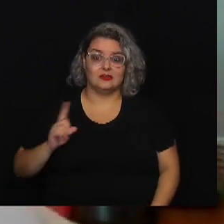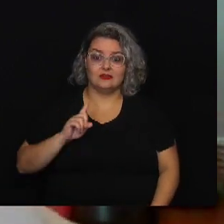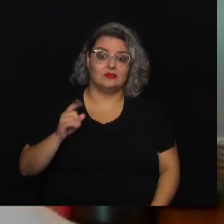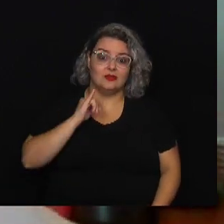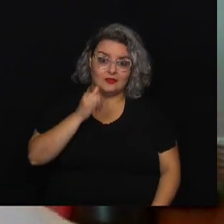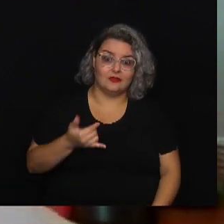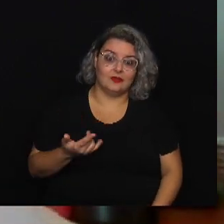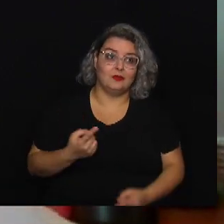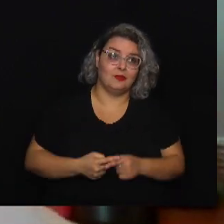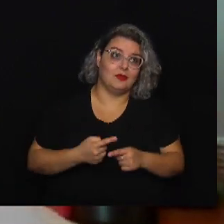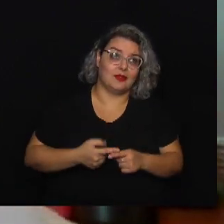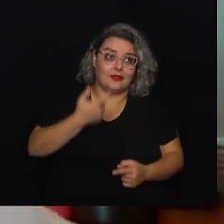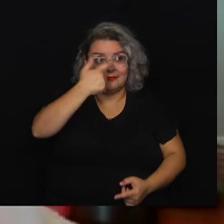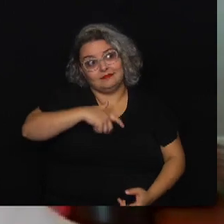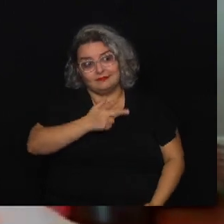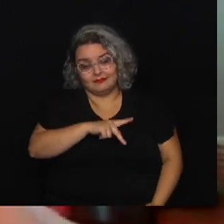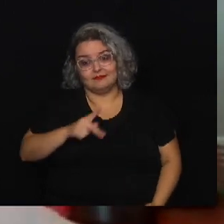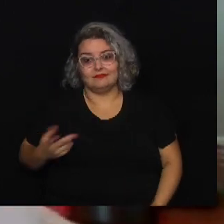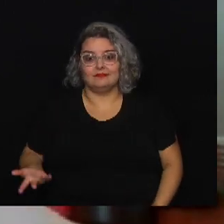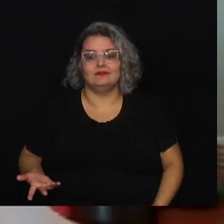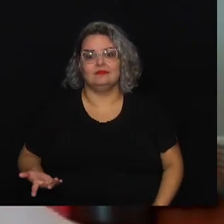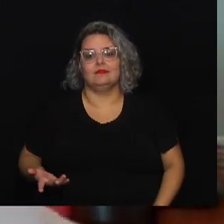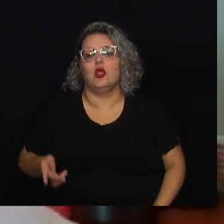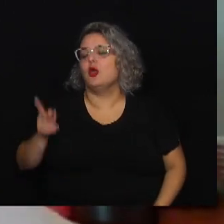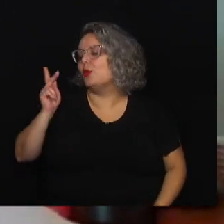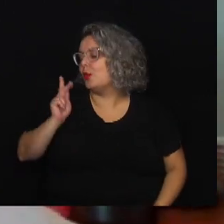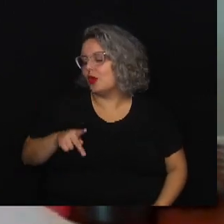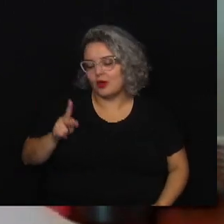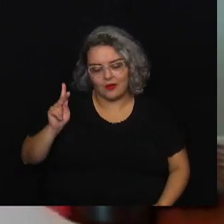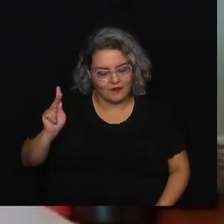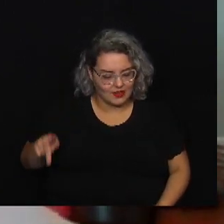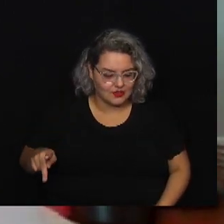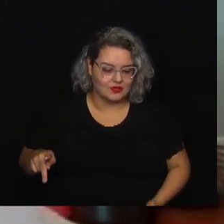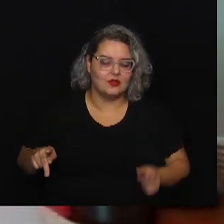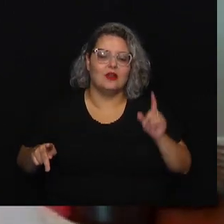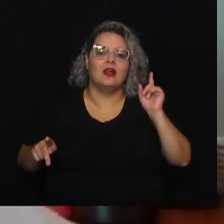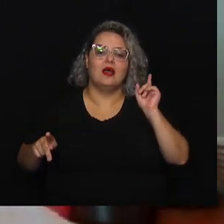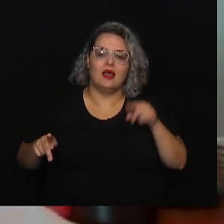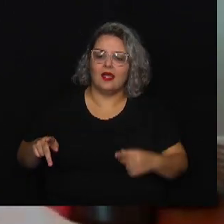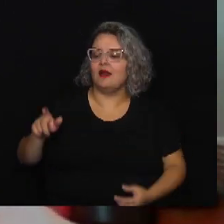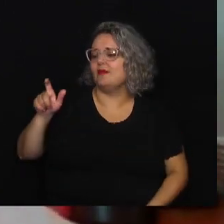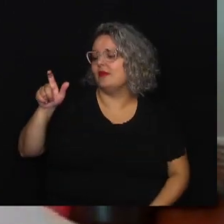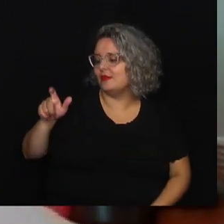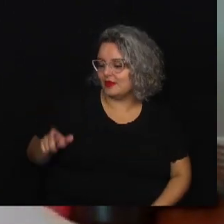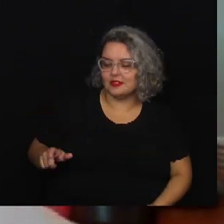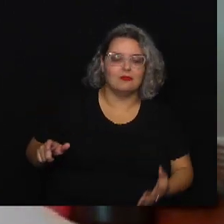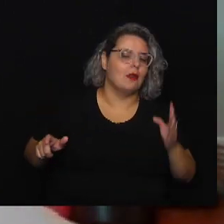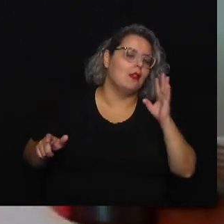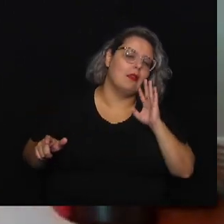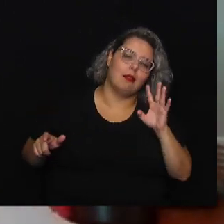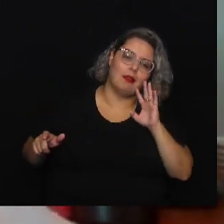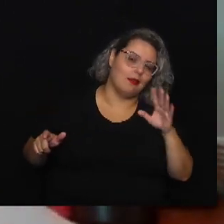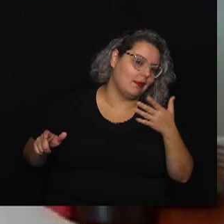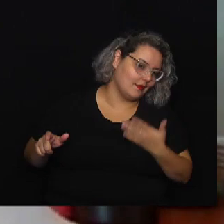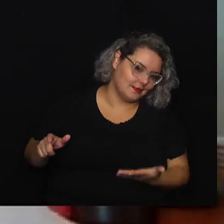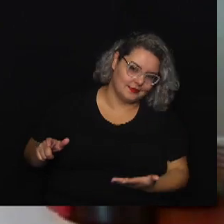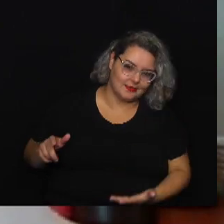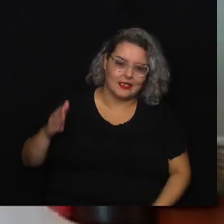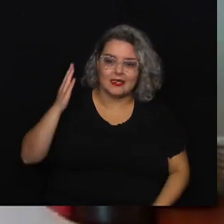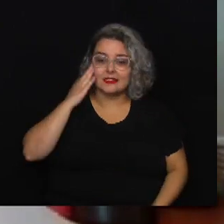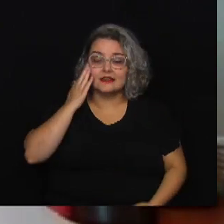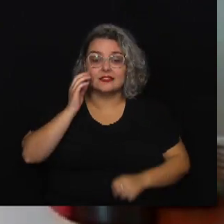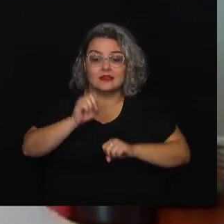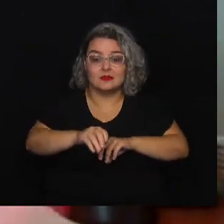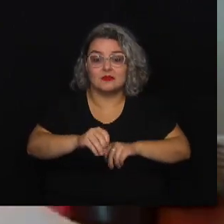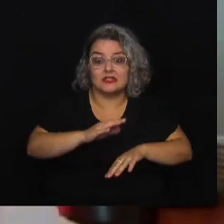deles, mas, né? Professor é um sujeito muito bacana, né? Que sabe ensinar